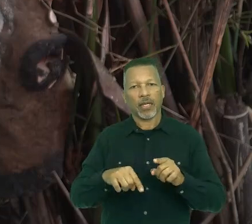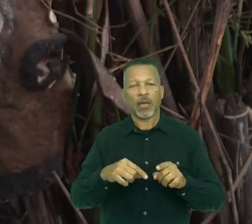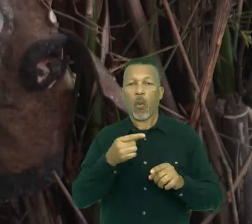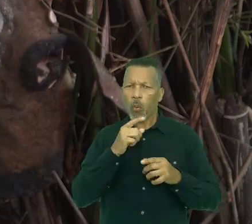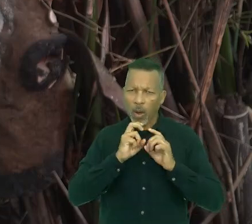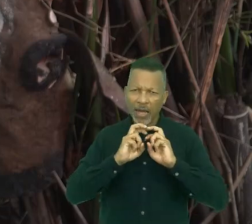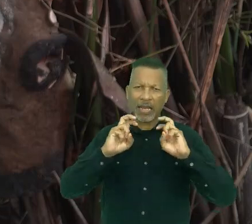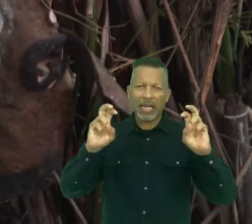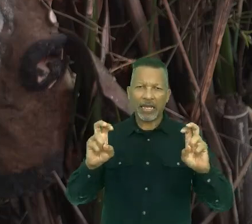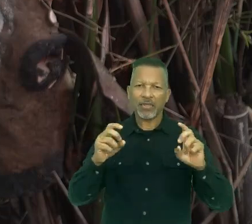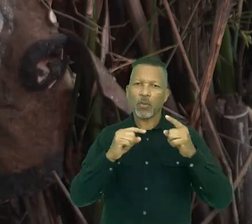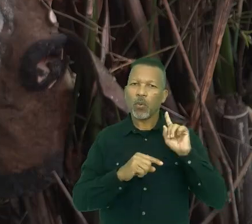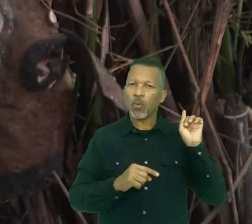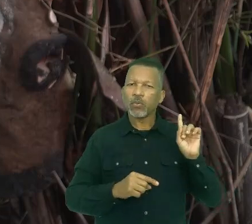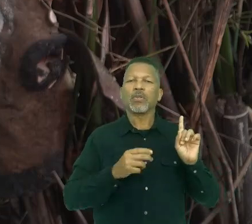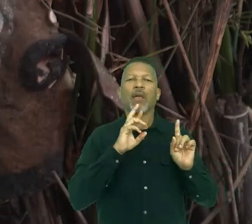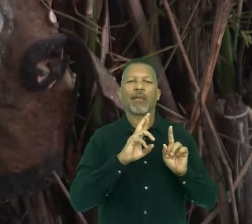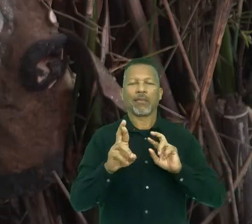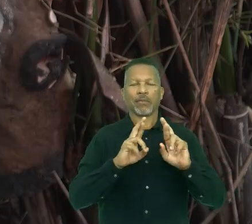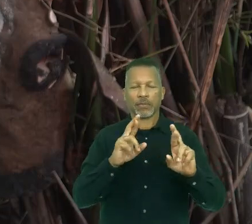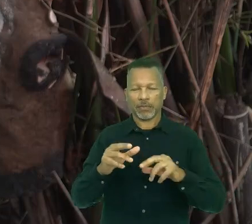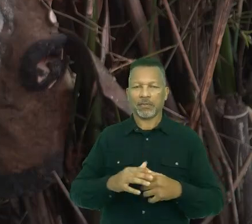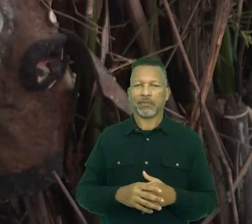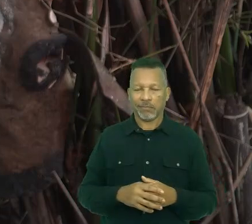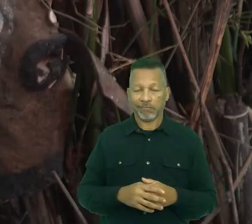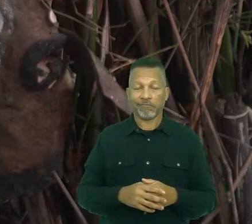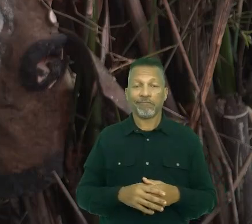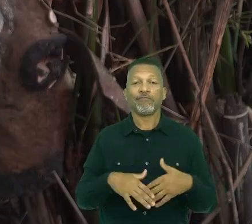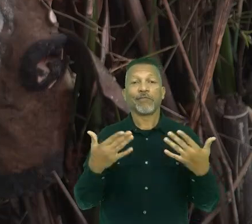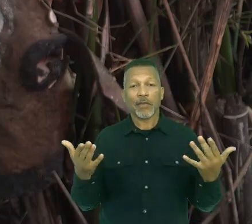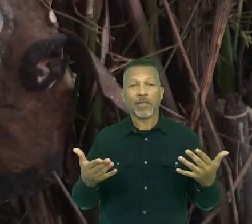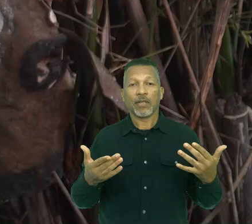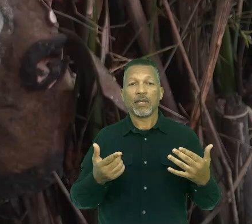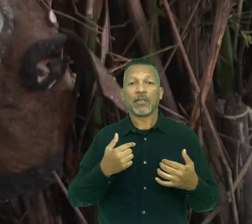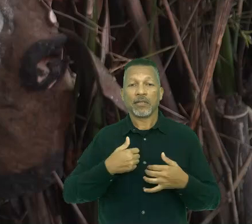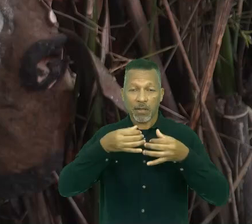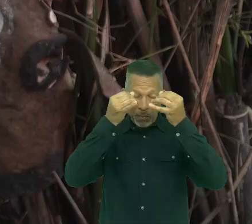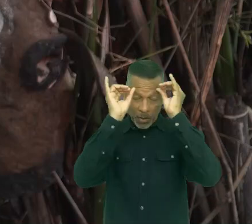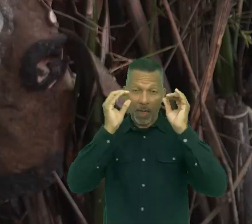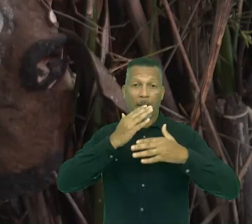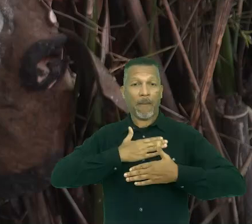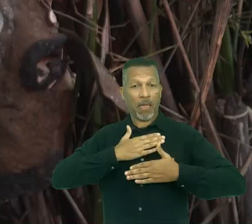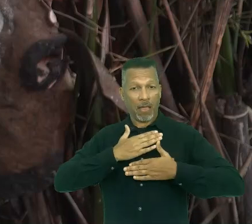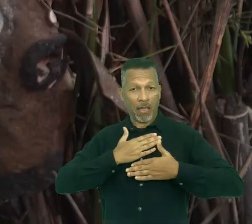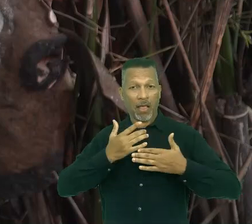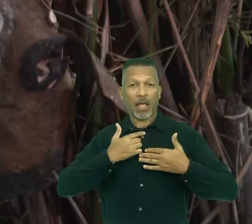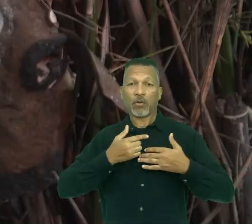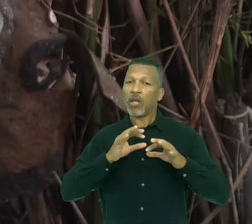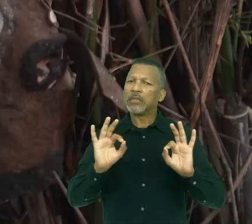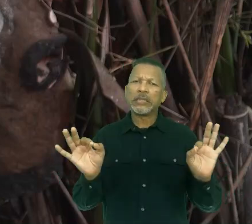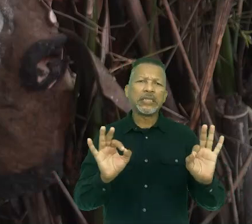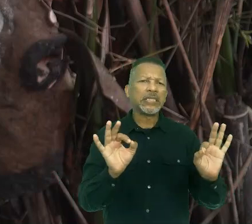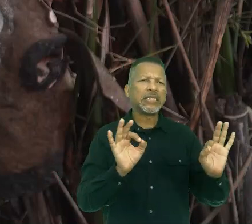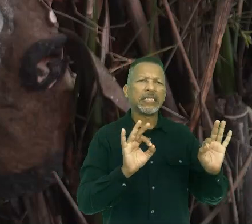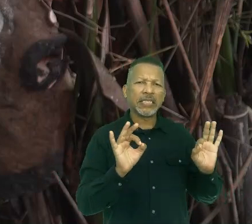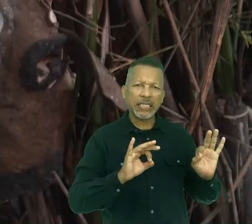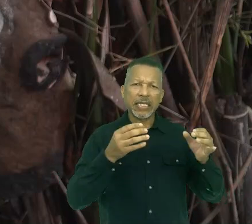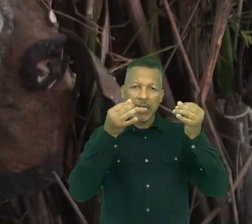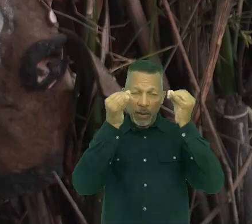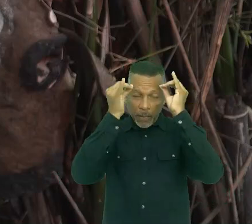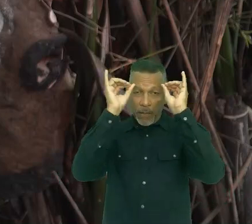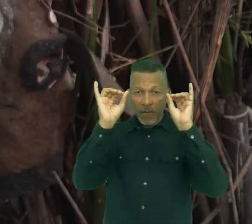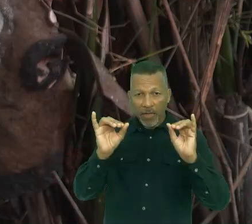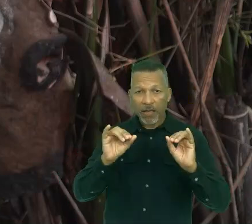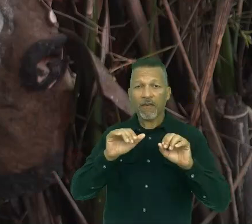um gritava, o outro respondia. Esse boi é meu, ei boi, não é de ninguém, ei